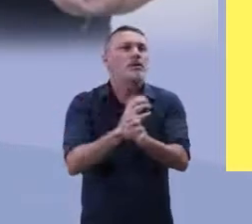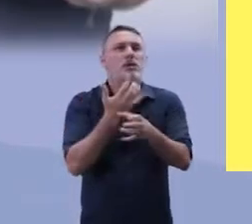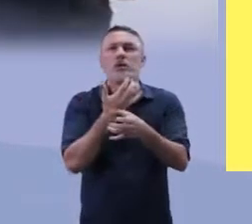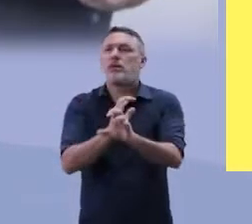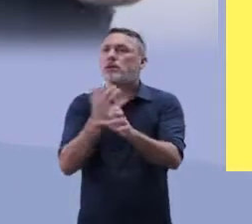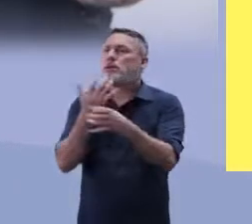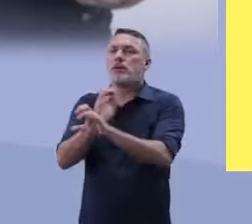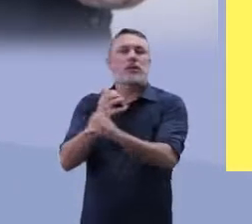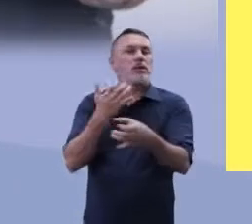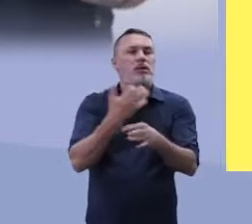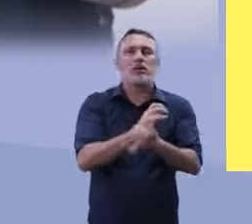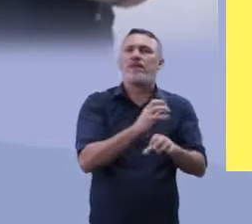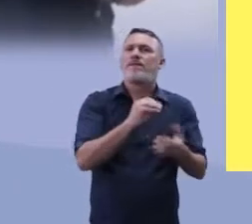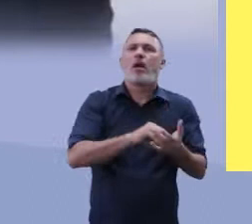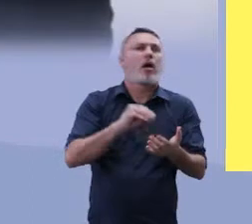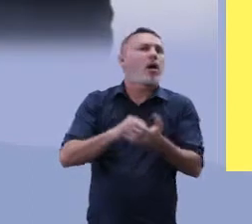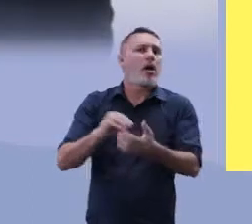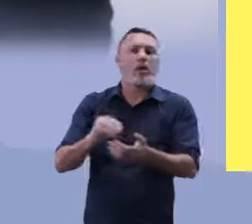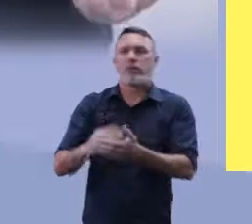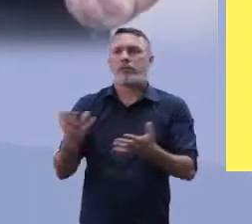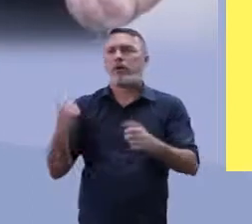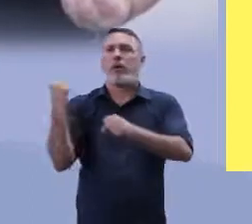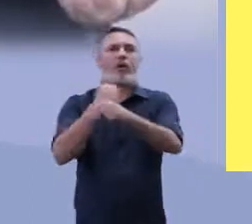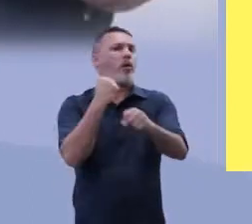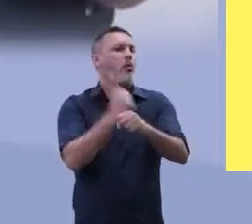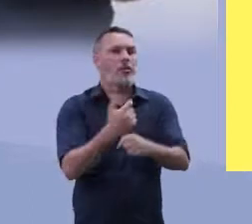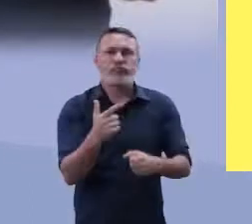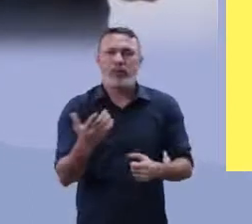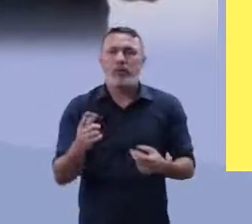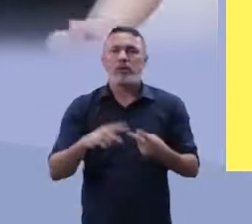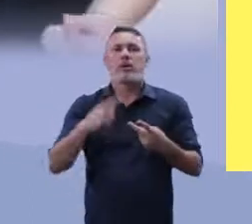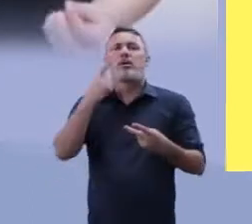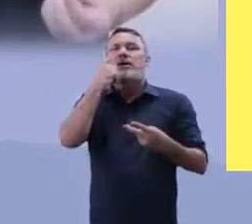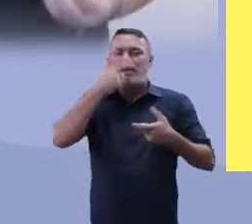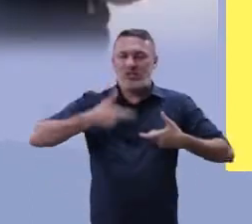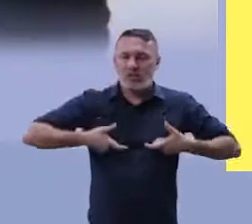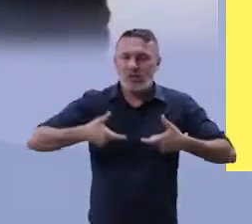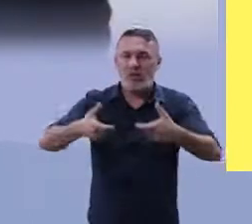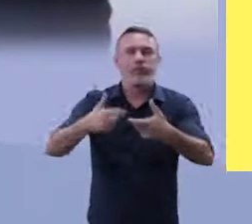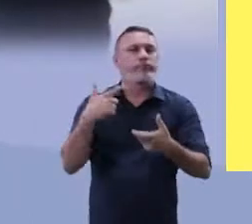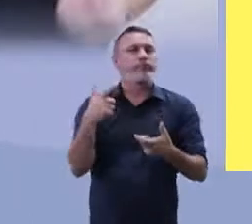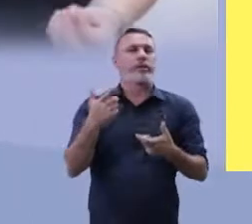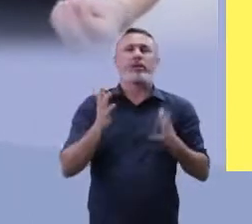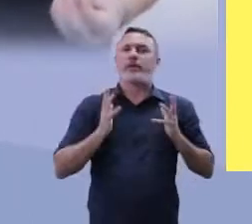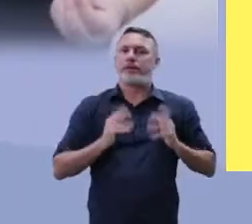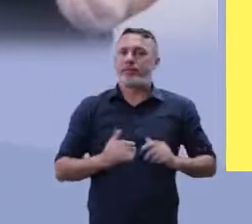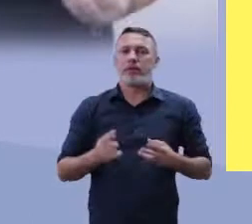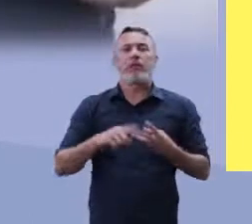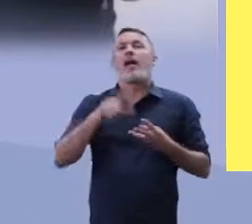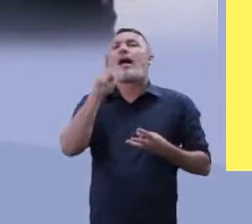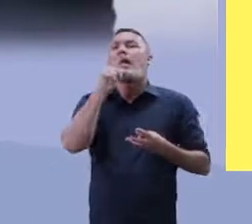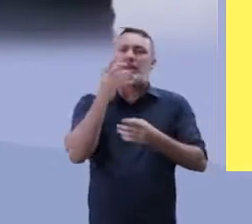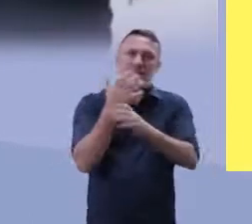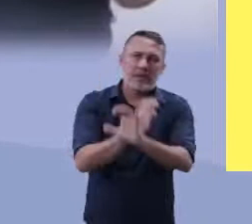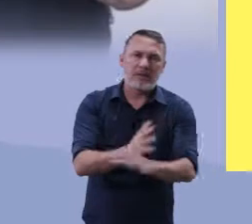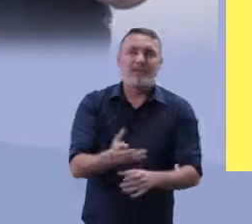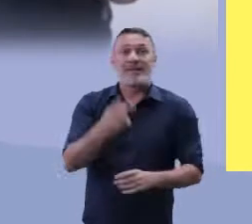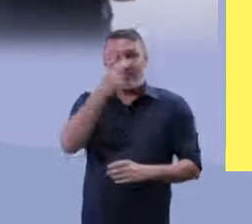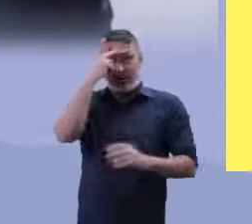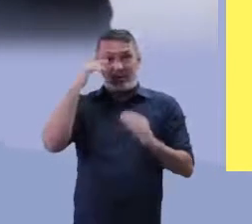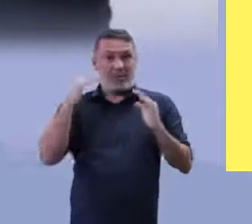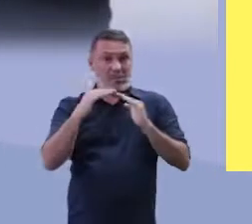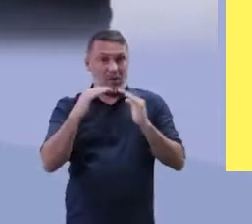tudo naquele lugar. Faltava obra, faltava esgoto, faltava água, e as pessoas viviam